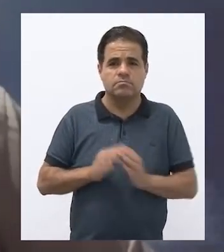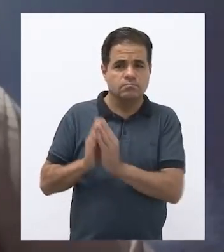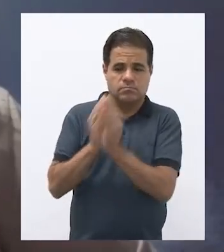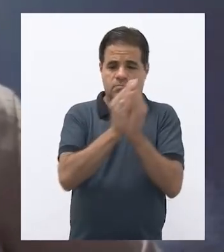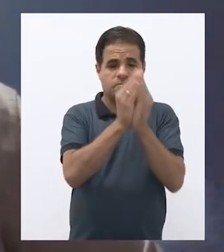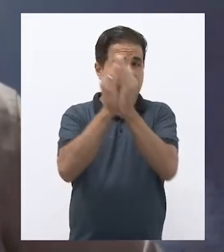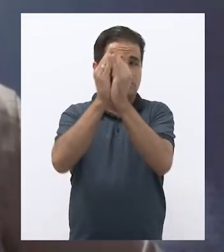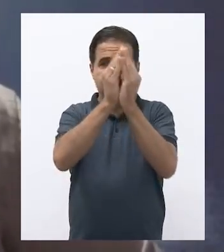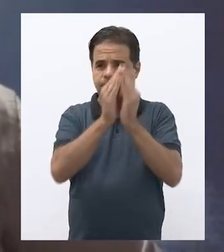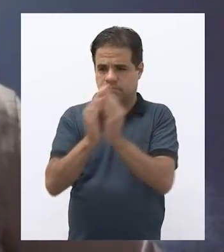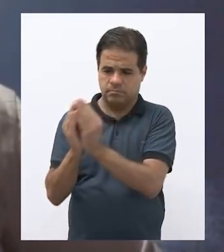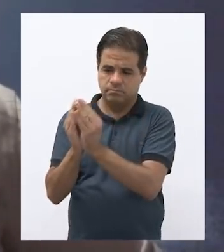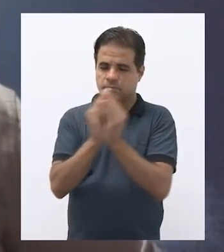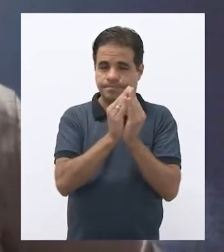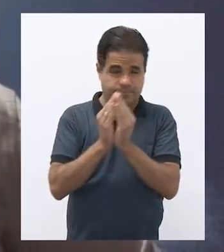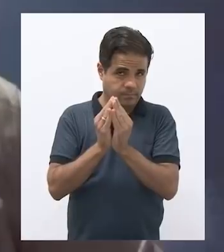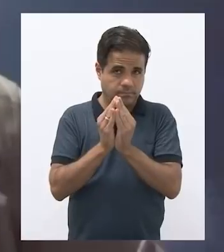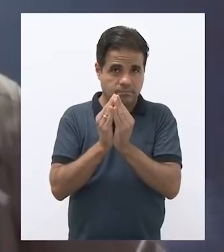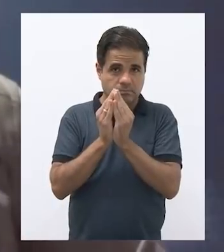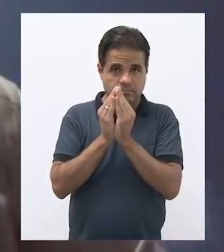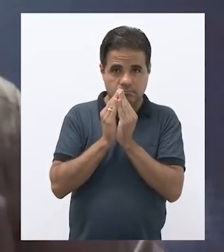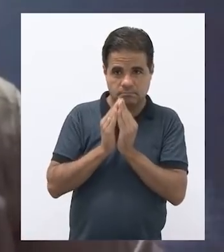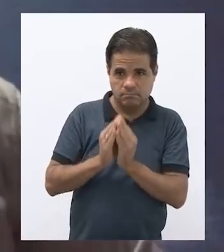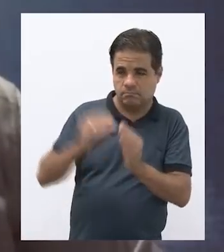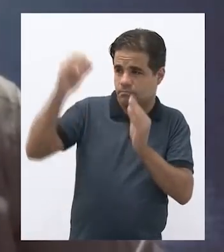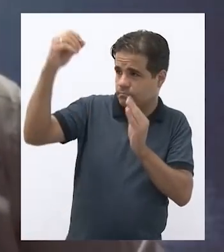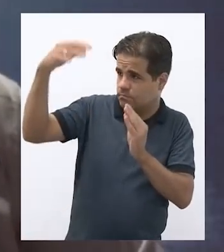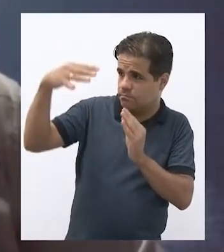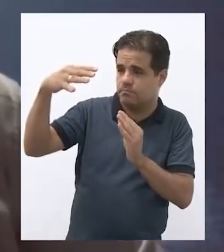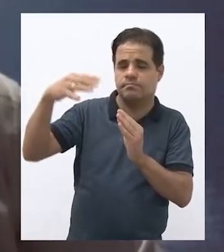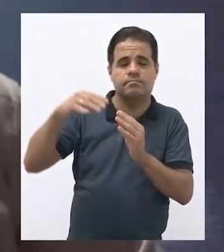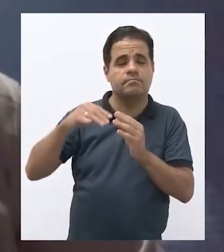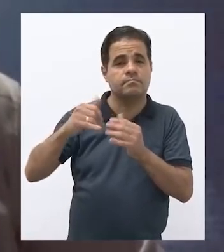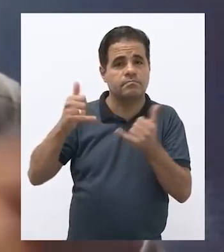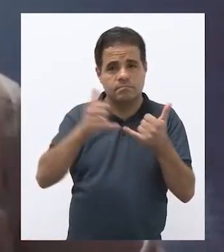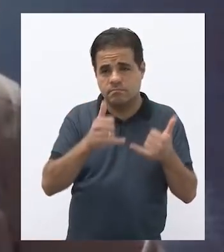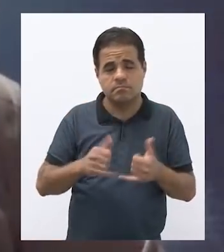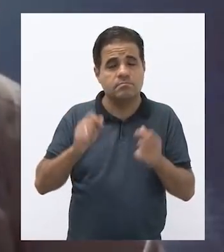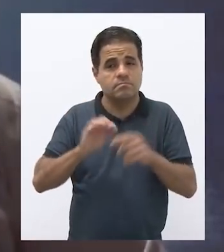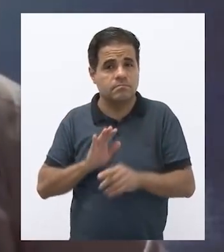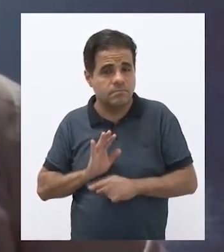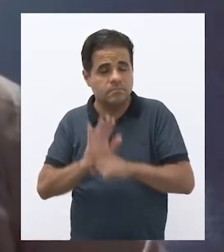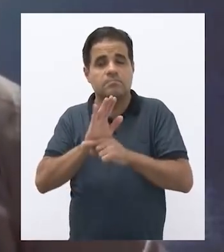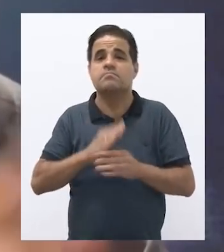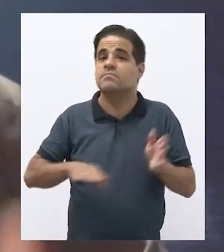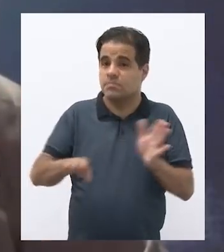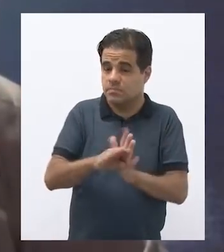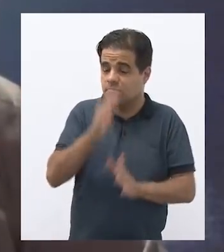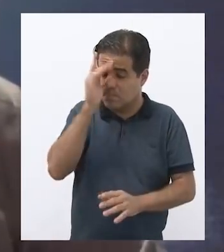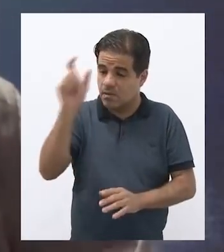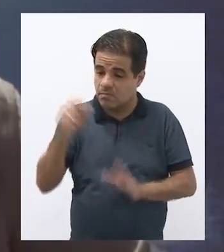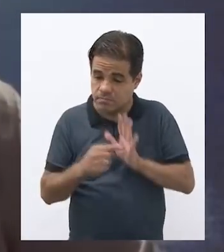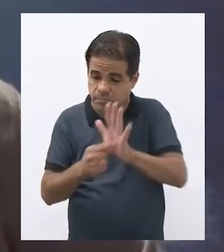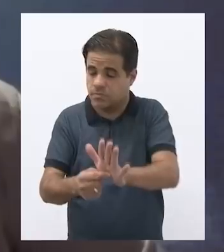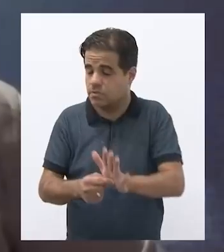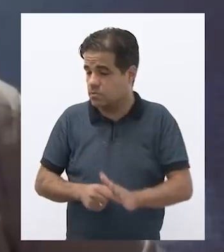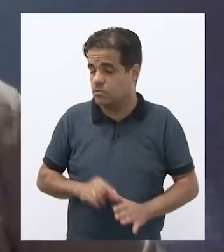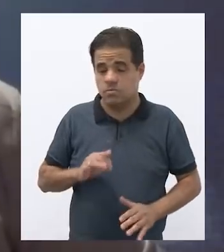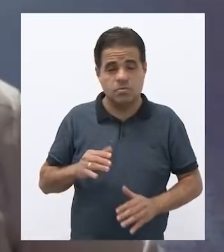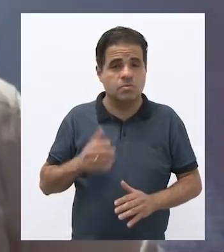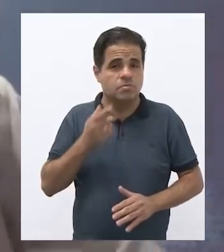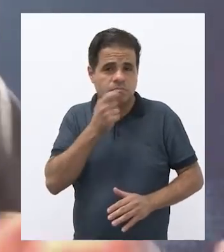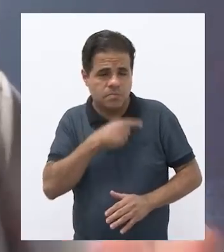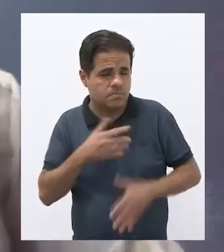sinal de internet. Essas iniciativas elas podem ajudar a chegar nesse camarada e mostrar que não é só para o